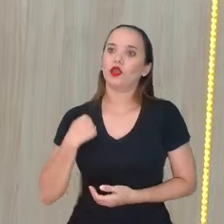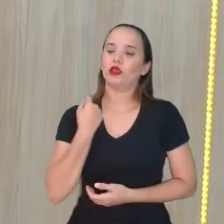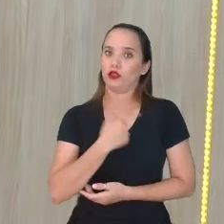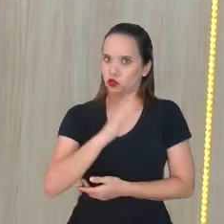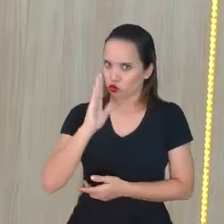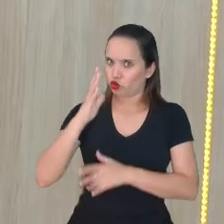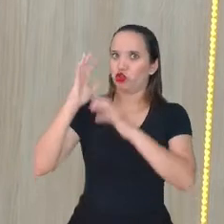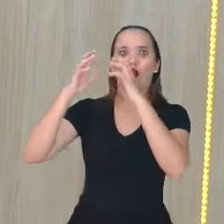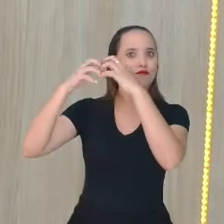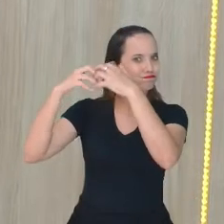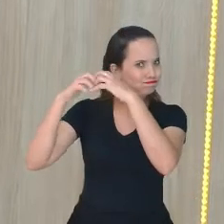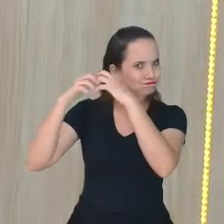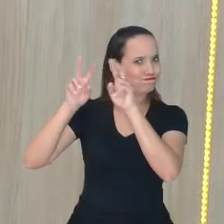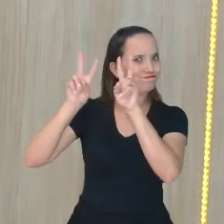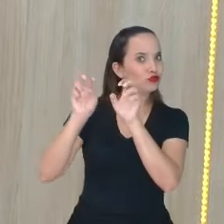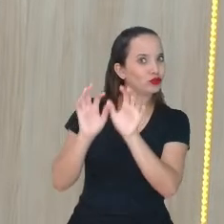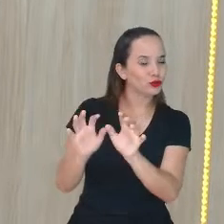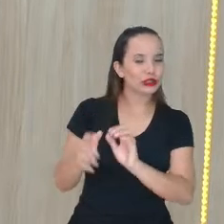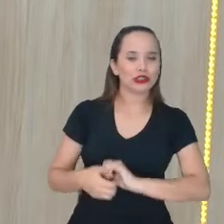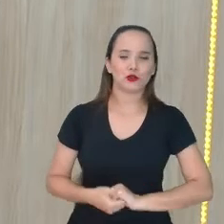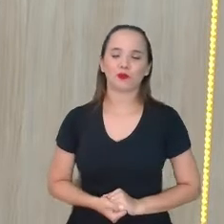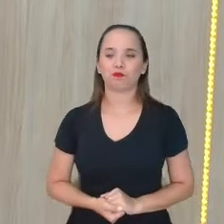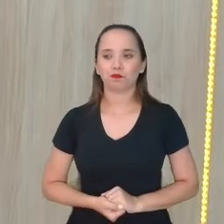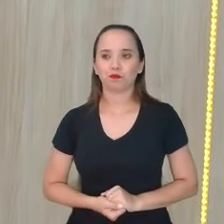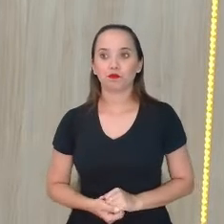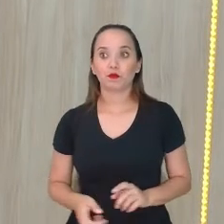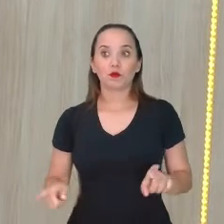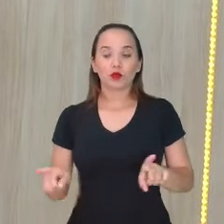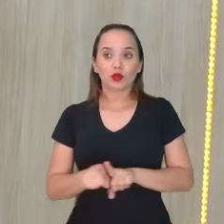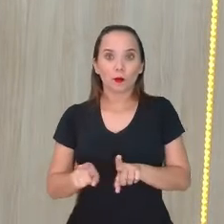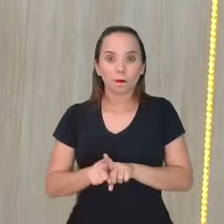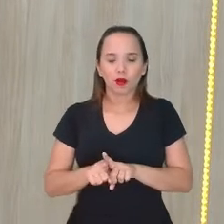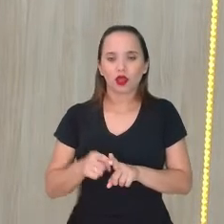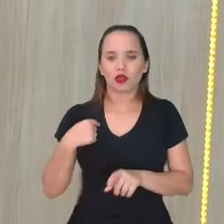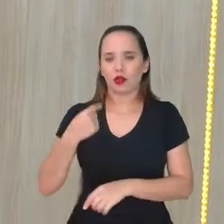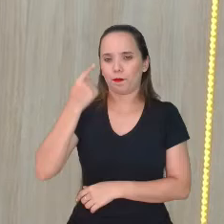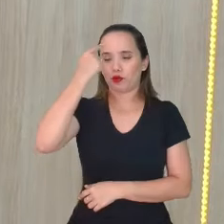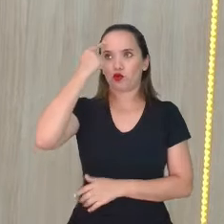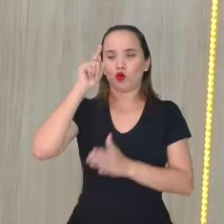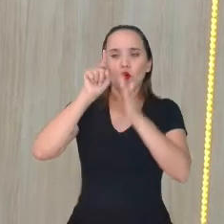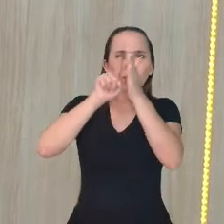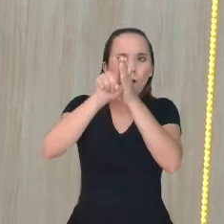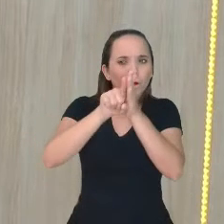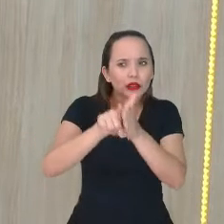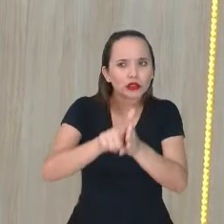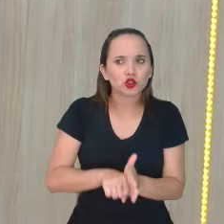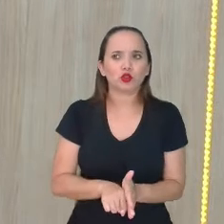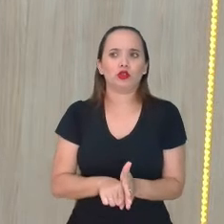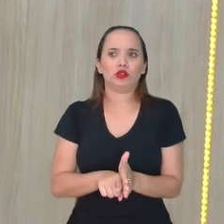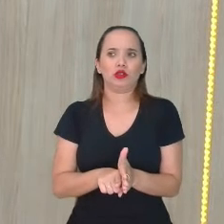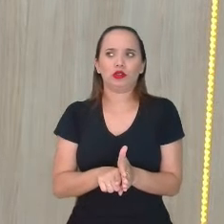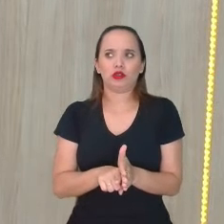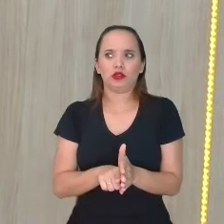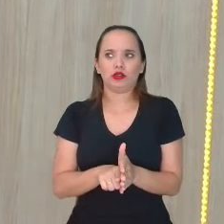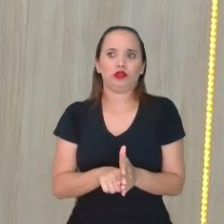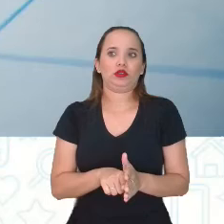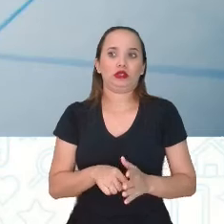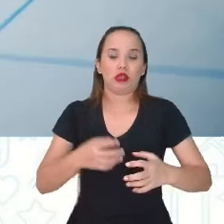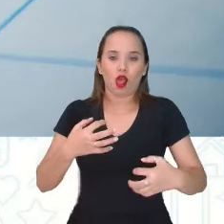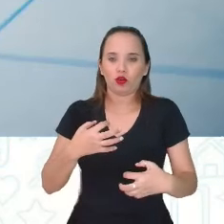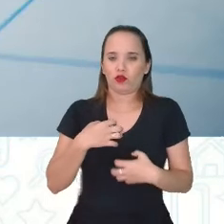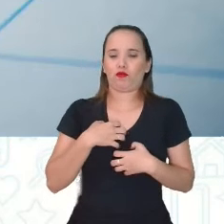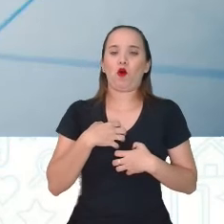refletiu essa questão. E aí, ó, buscando pesquisar, olhem só no slide, buscando